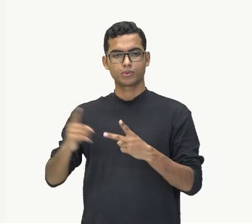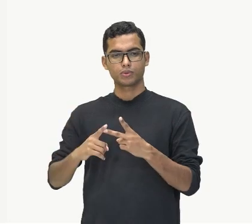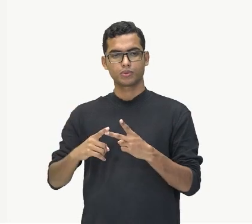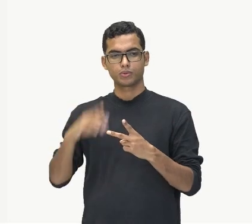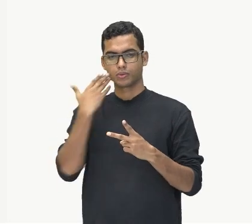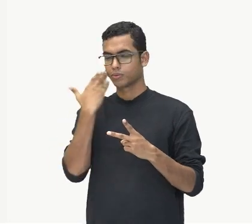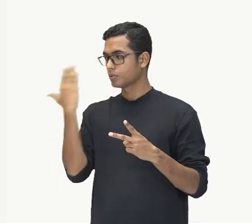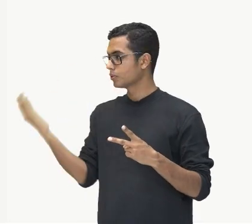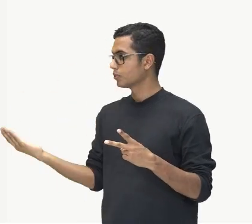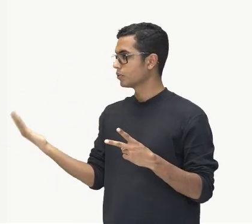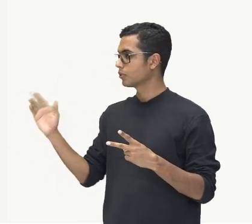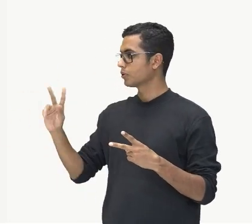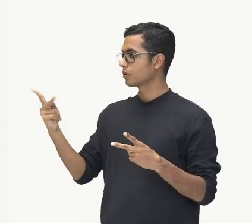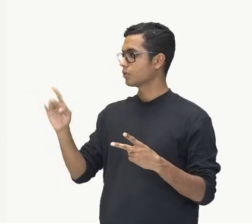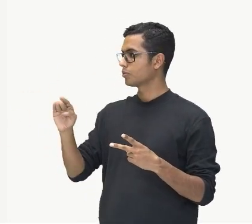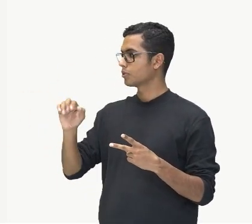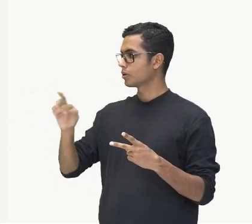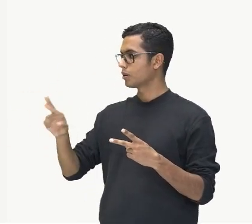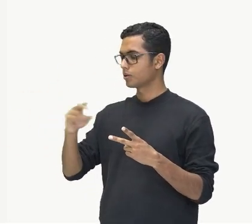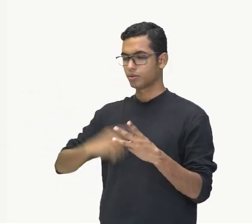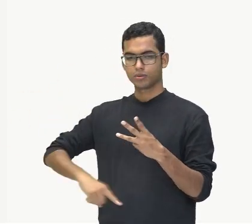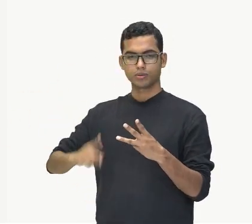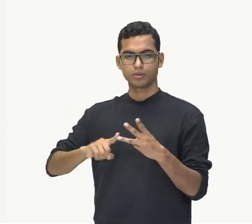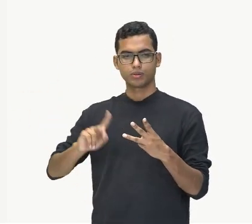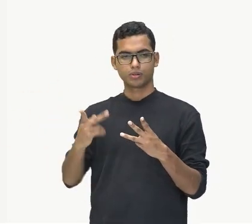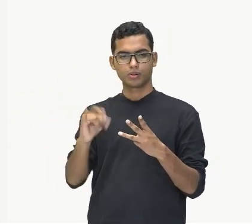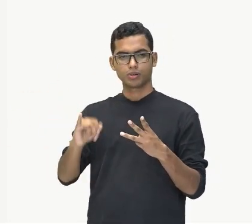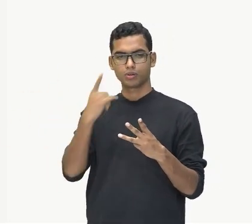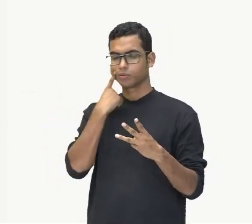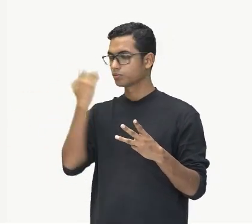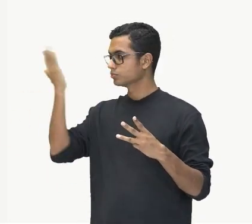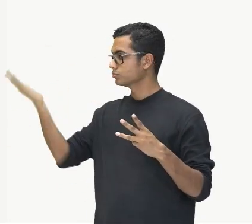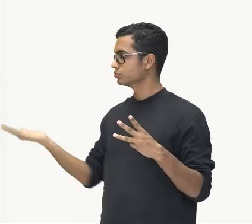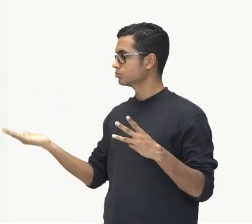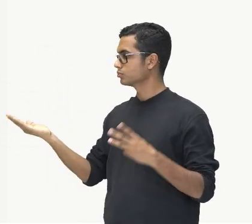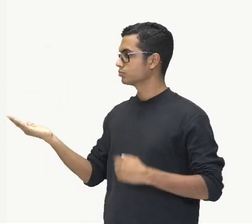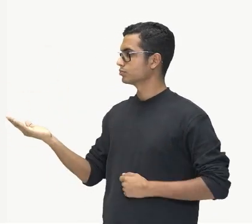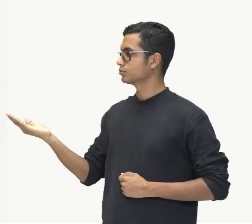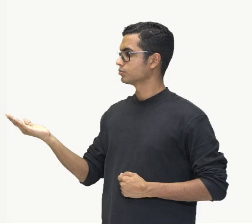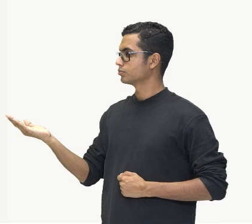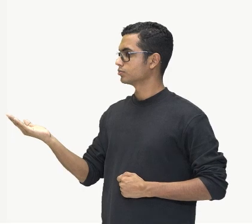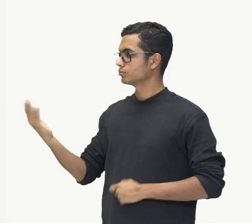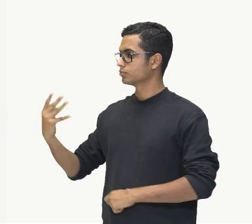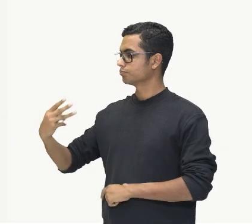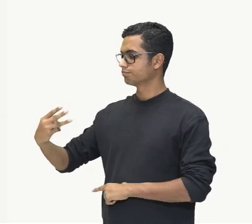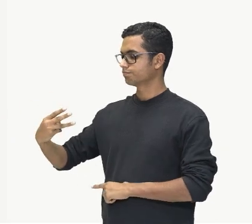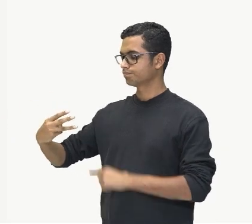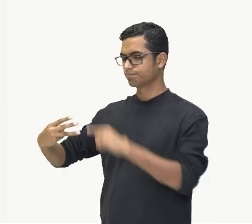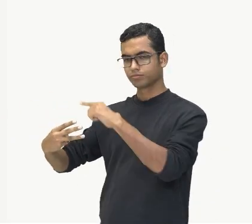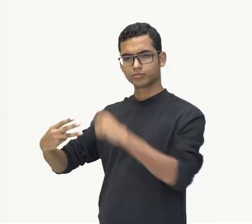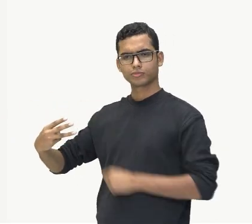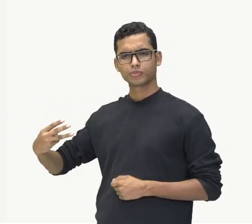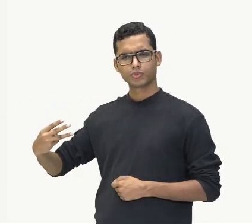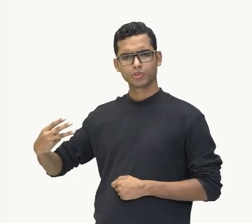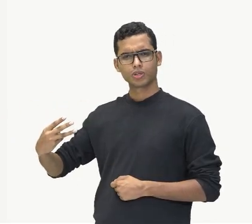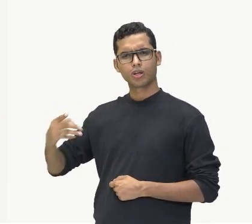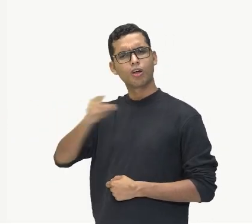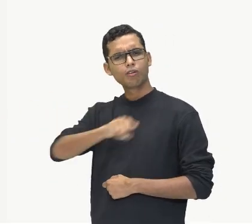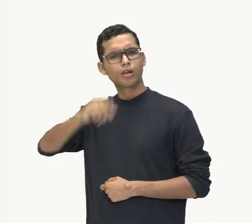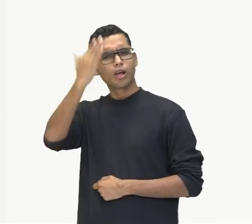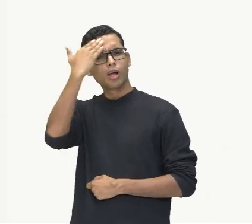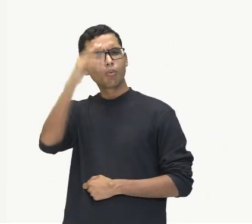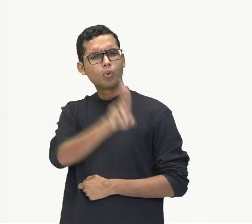ácido iodídrico, ok? Professora, onde que a senhora sabe o nome